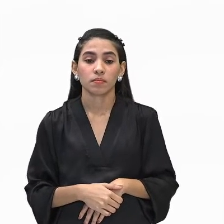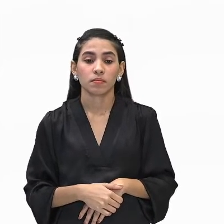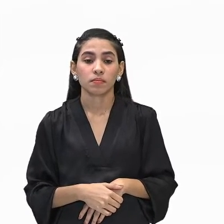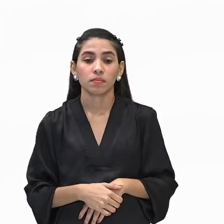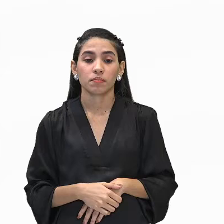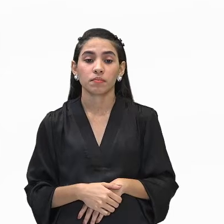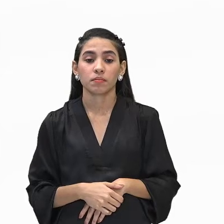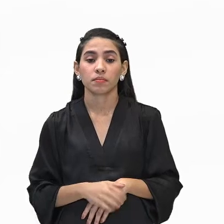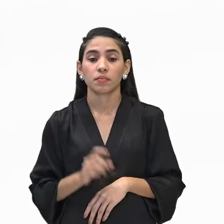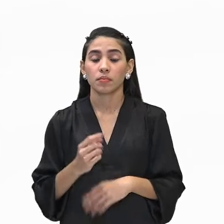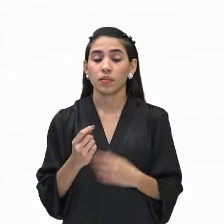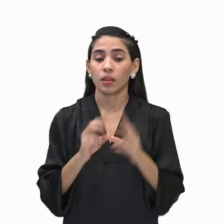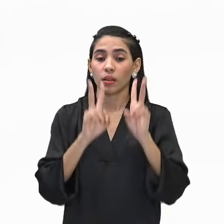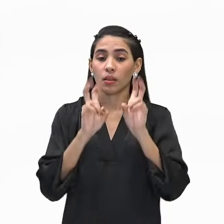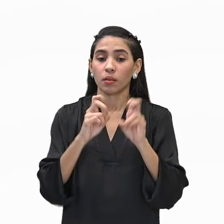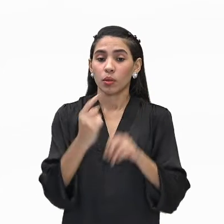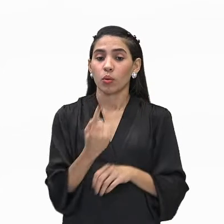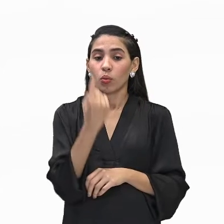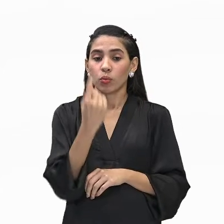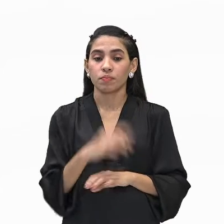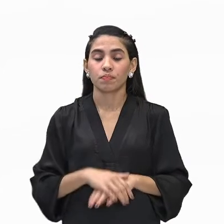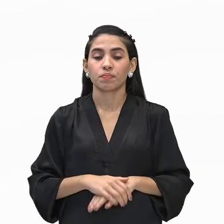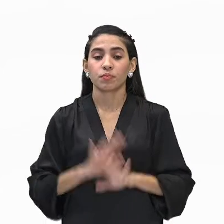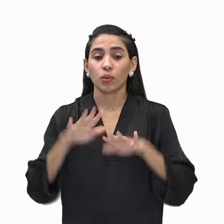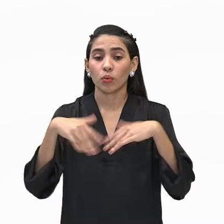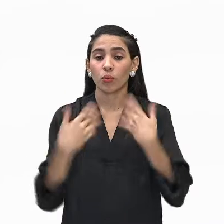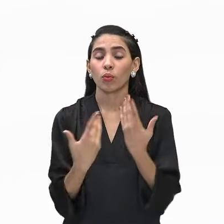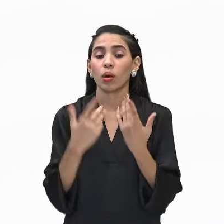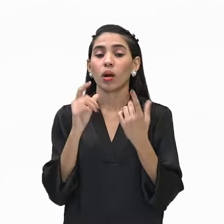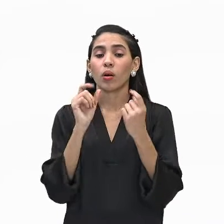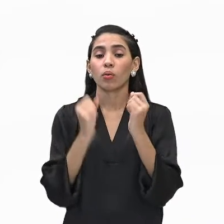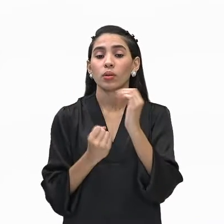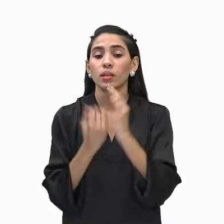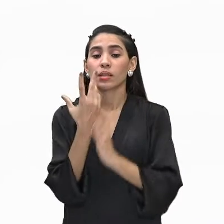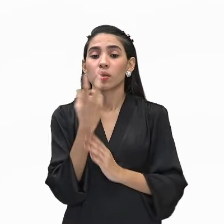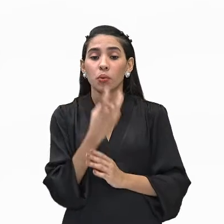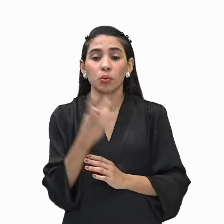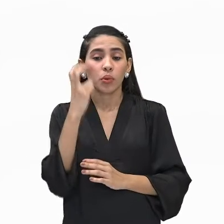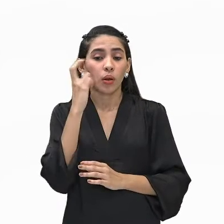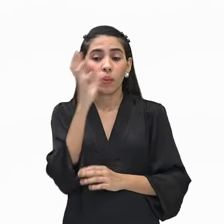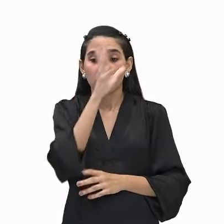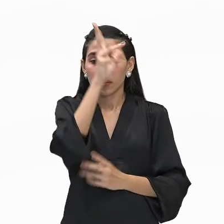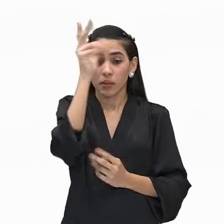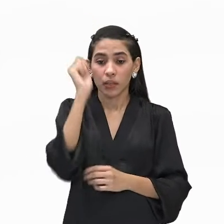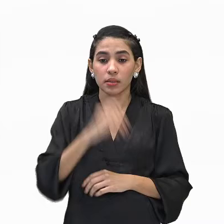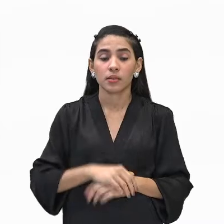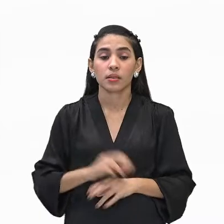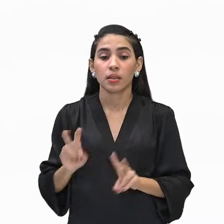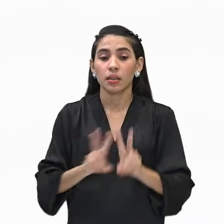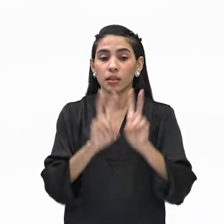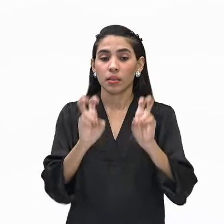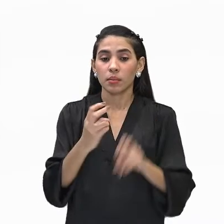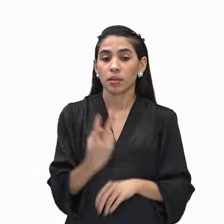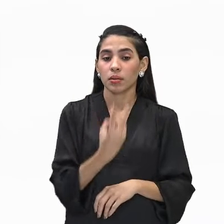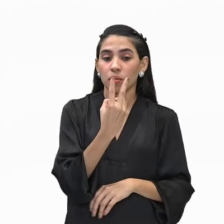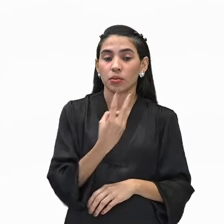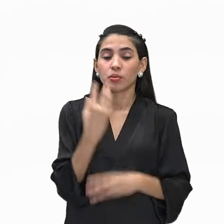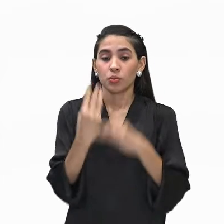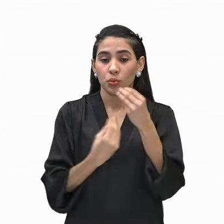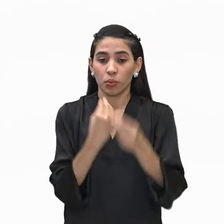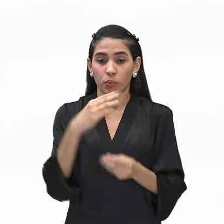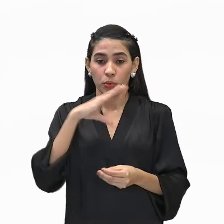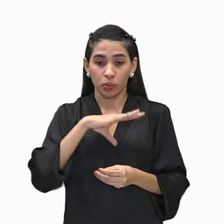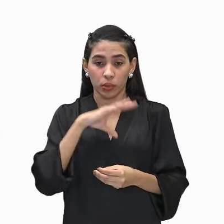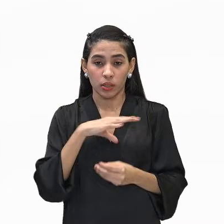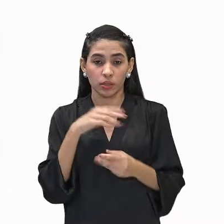Qual a formação cultural amazonense? É única ou diversa? 2. Como portugueses, povos originários,